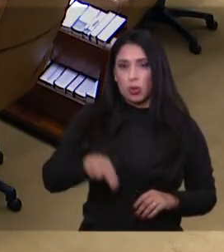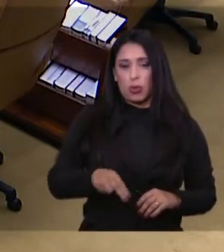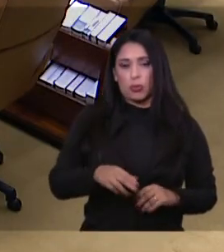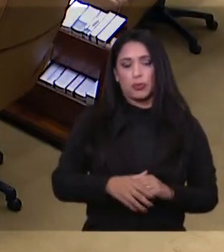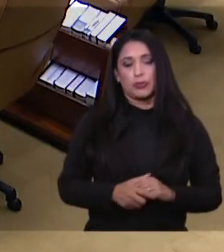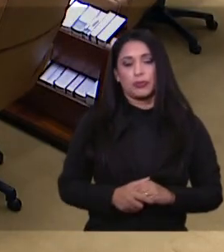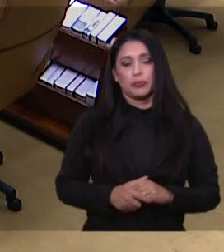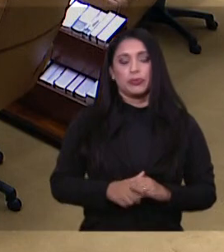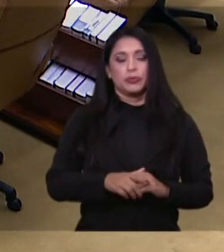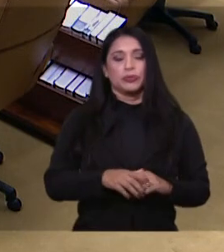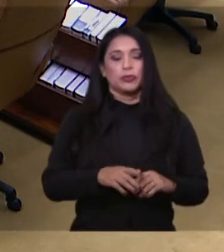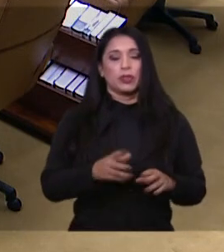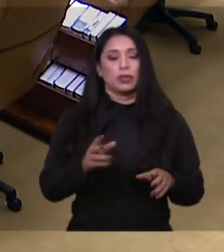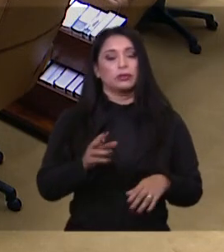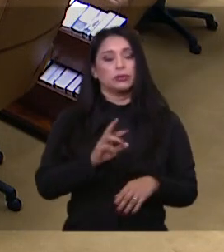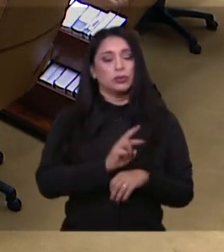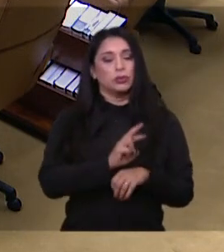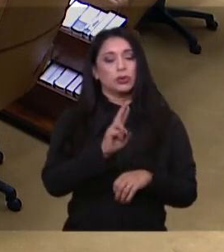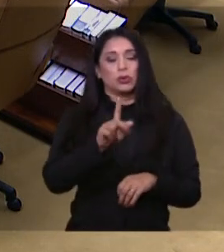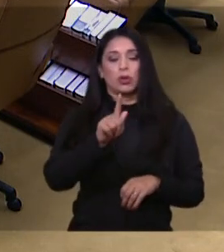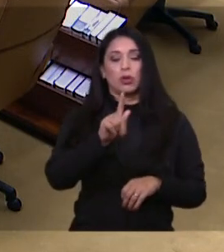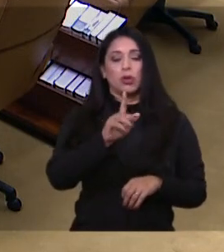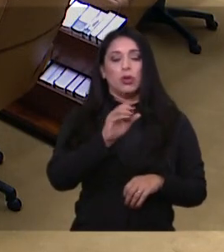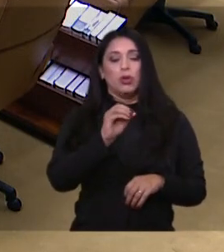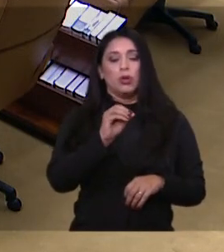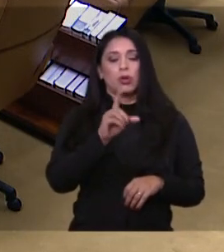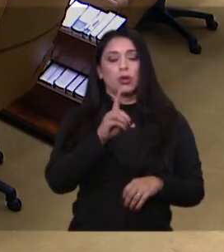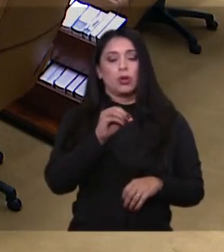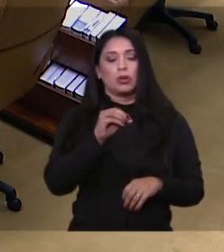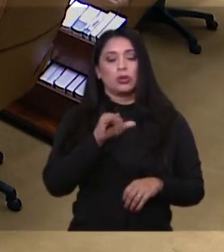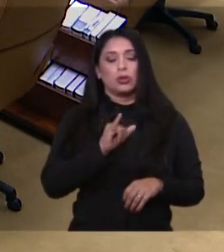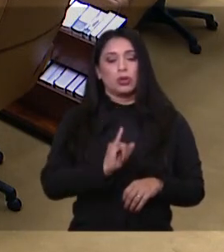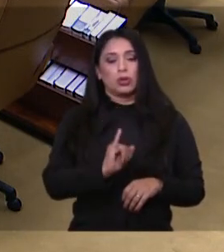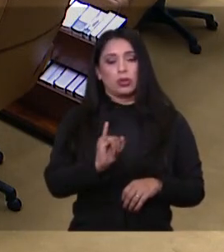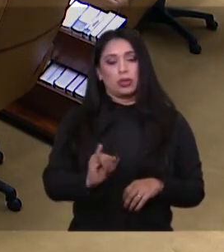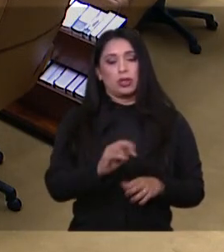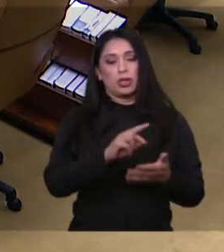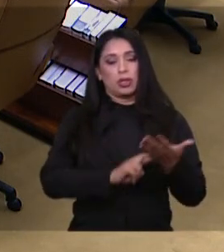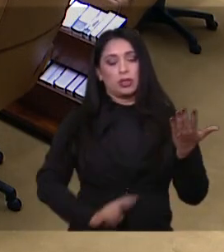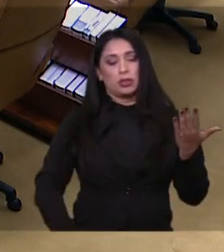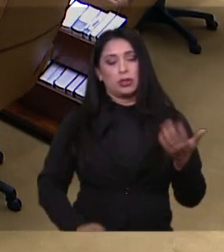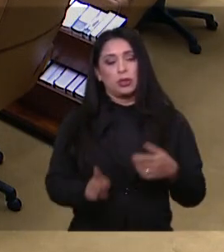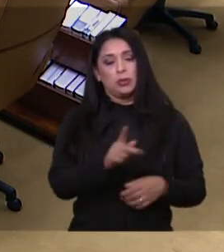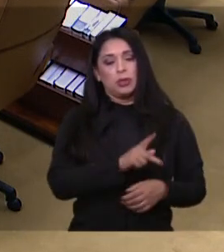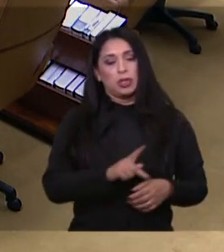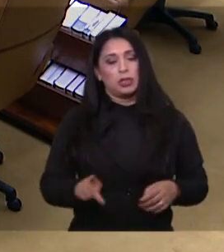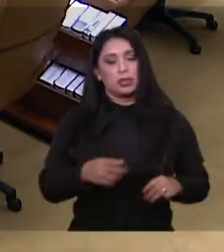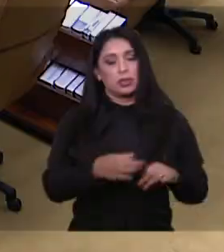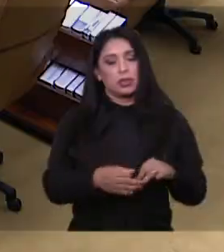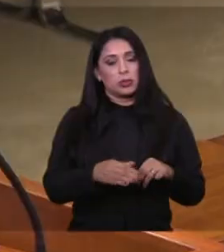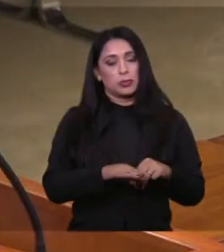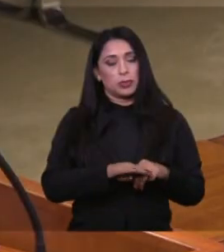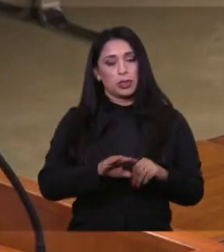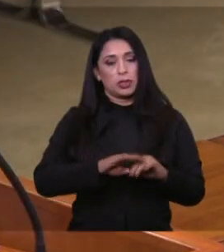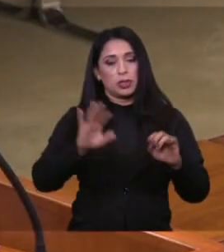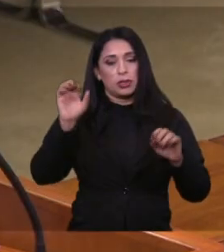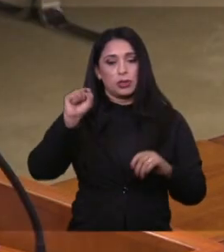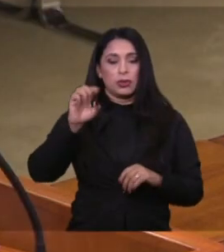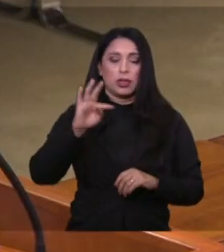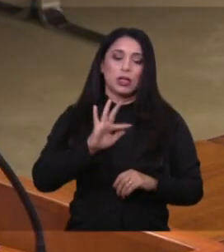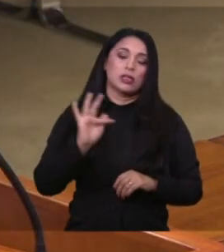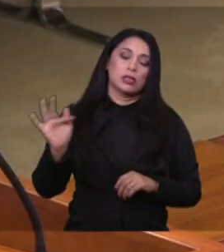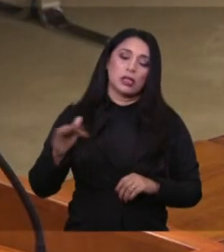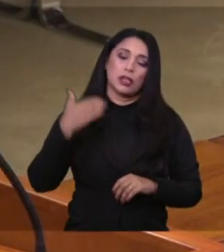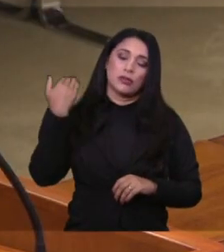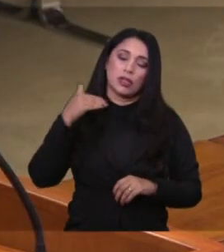Excelentíssimos, senhor ministro relator, senhor ministro presidente, ministros dessa corte, prezada ministra Carmen